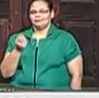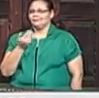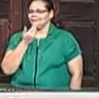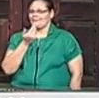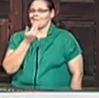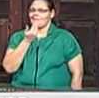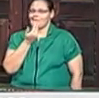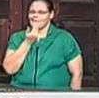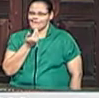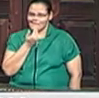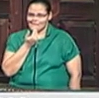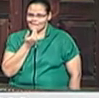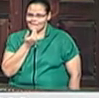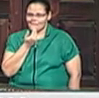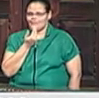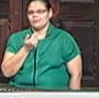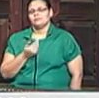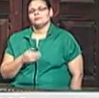imperfeitas.